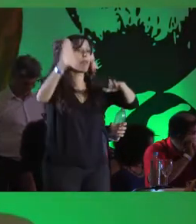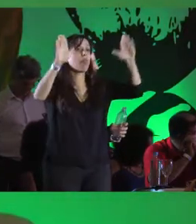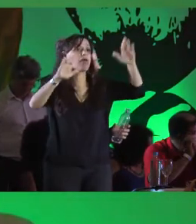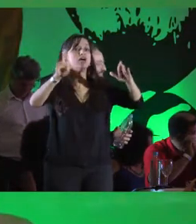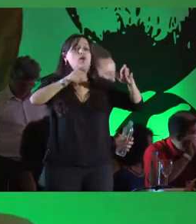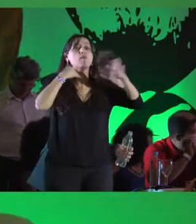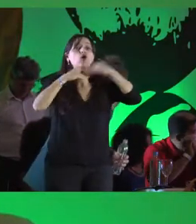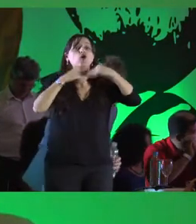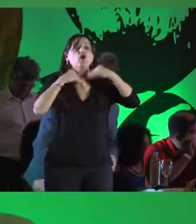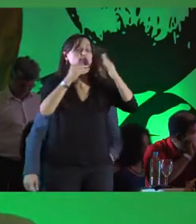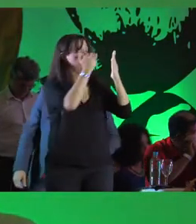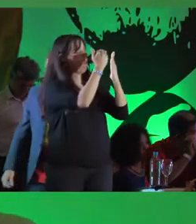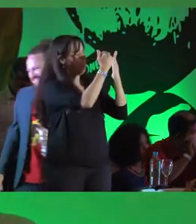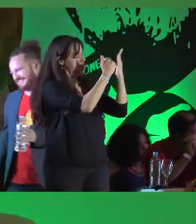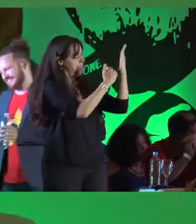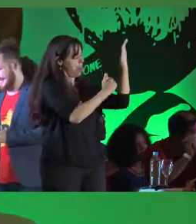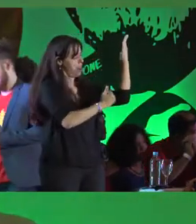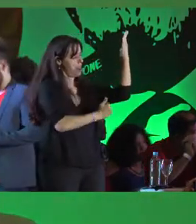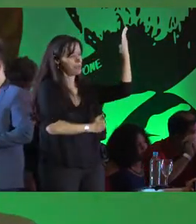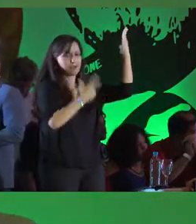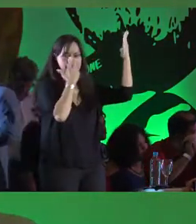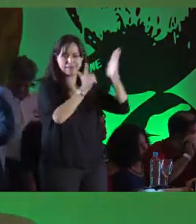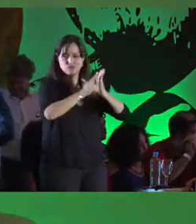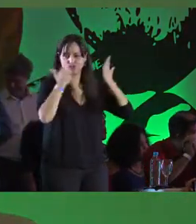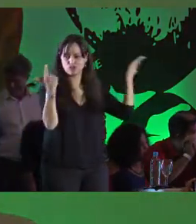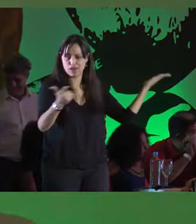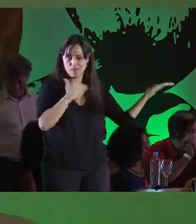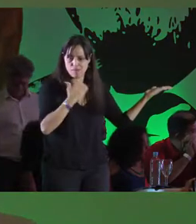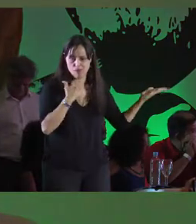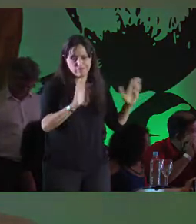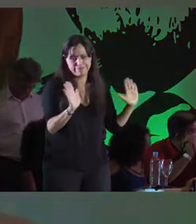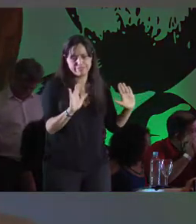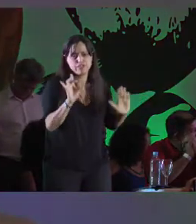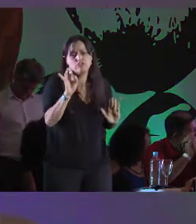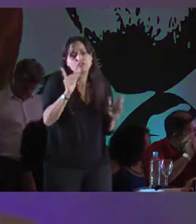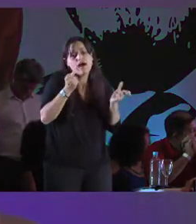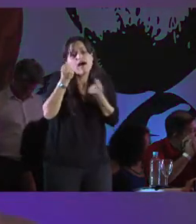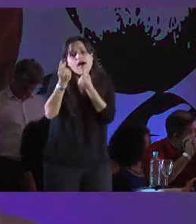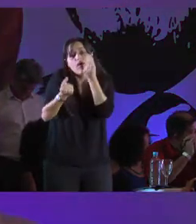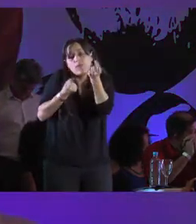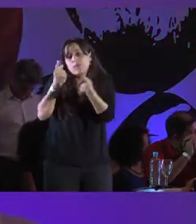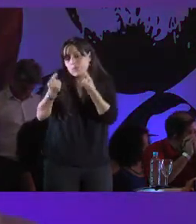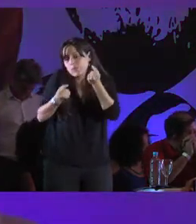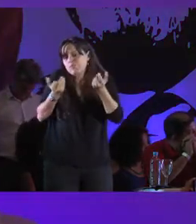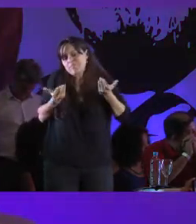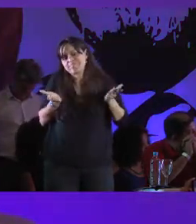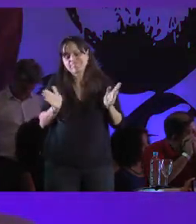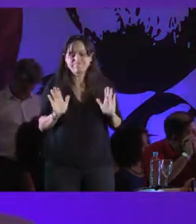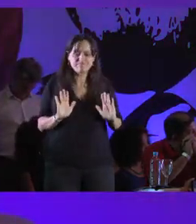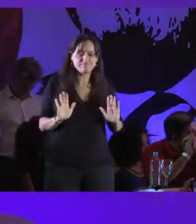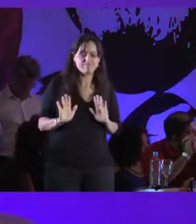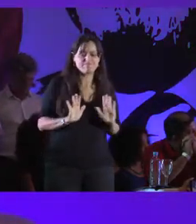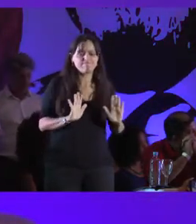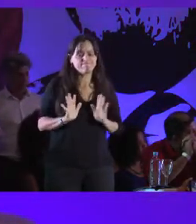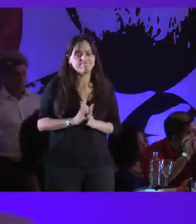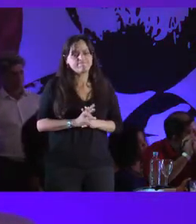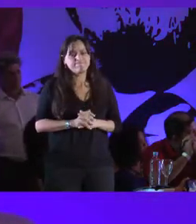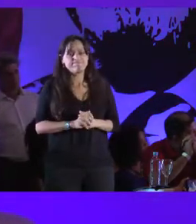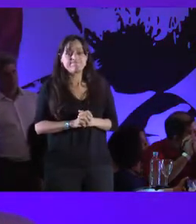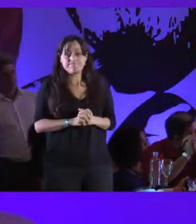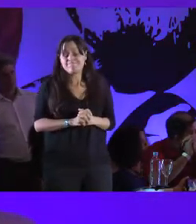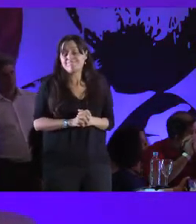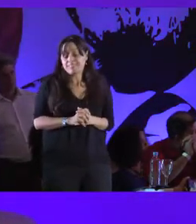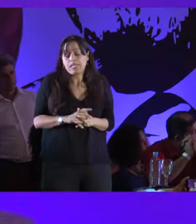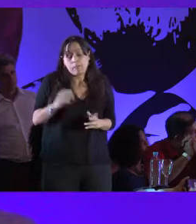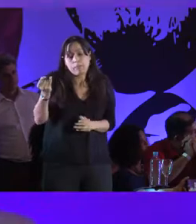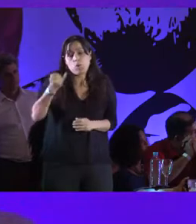obituário, sabe? E eu acho que o objetivo é apenas citar umas figuras, sabe, muito, quase que